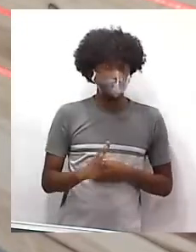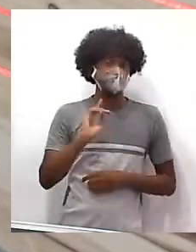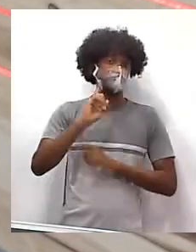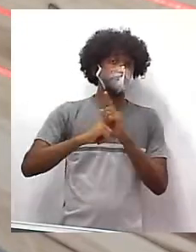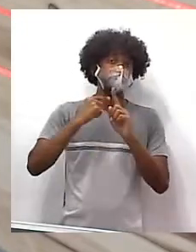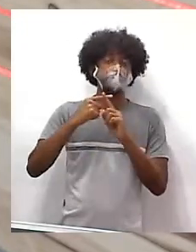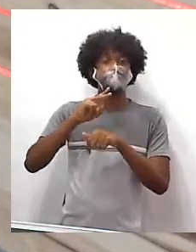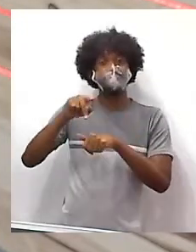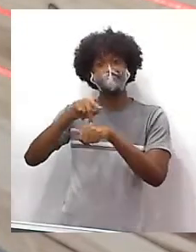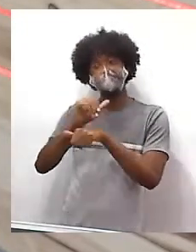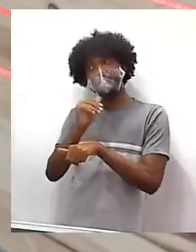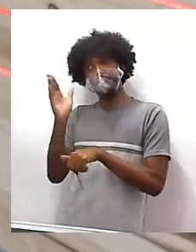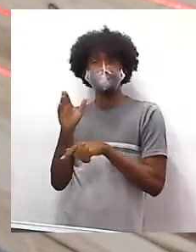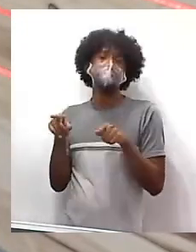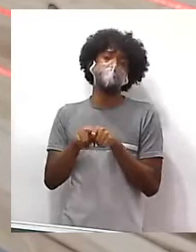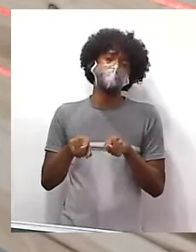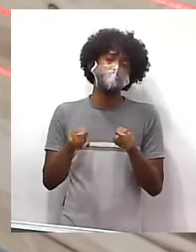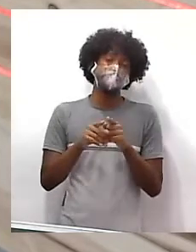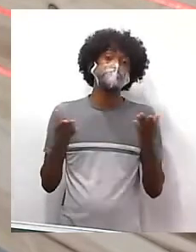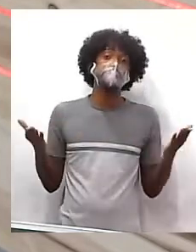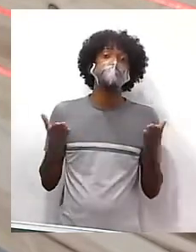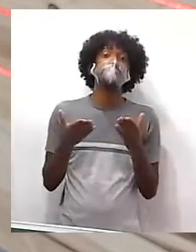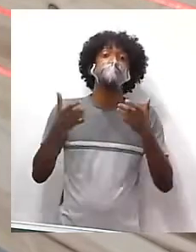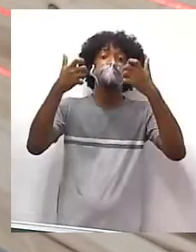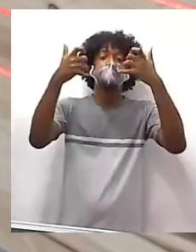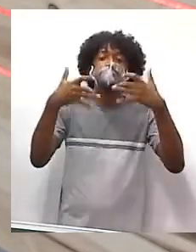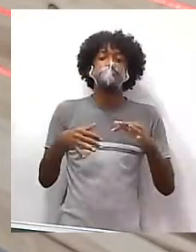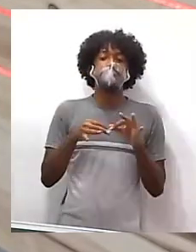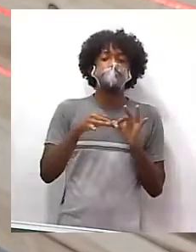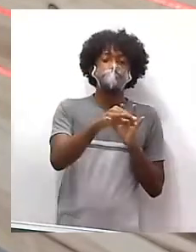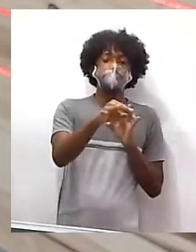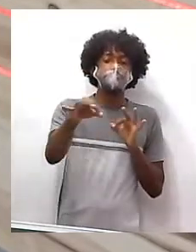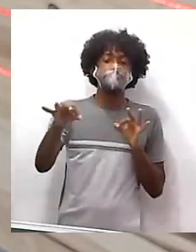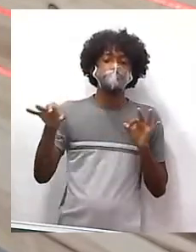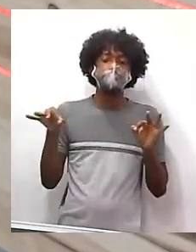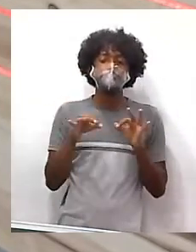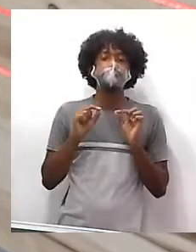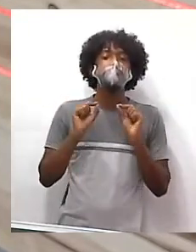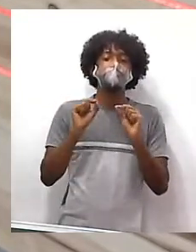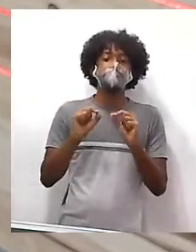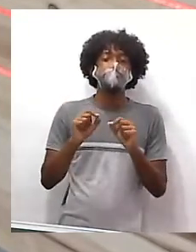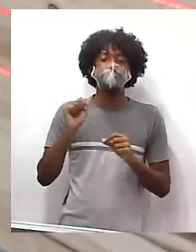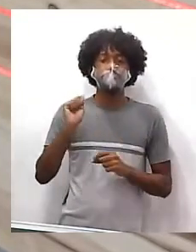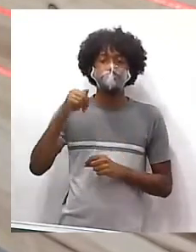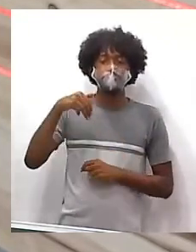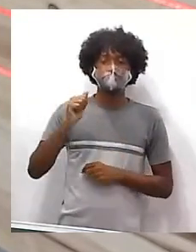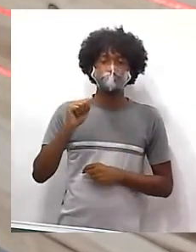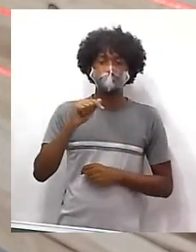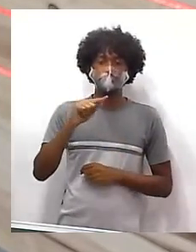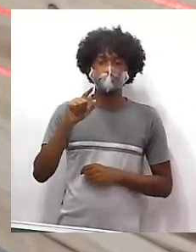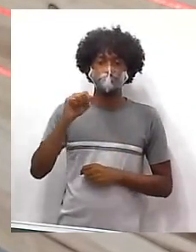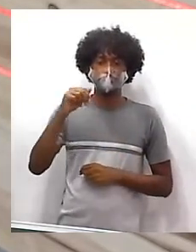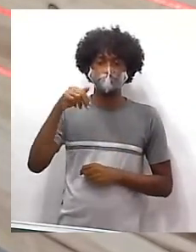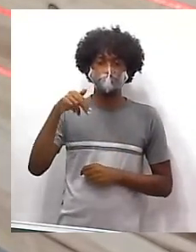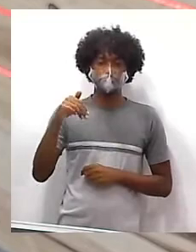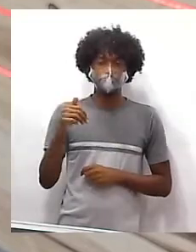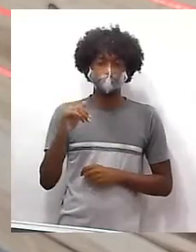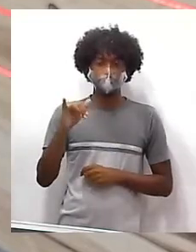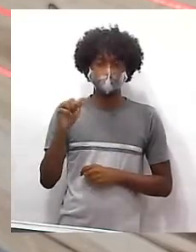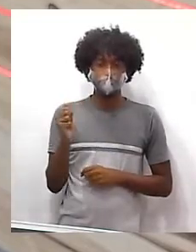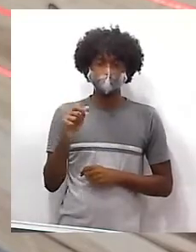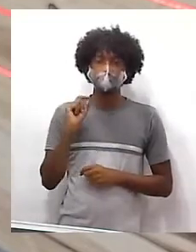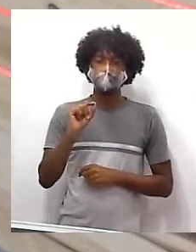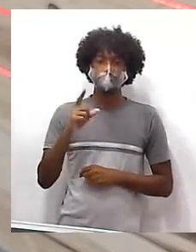Então a gente vai tentar agora definir o que é um bioma. Amazonas, me perdoe. A Amazônia é